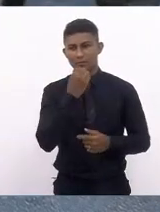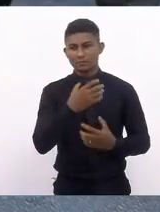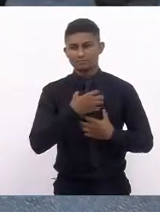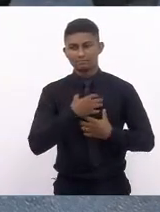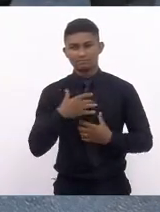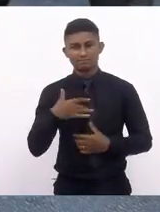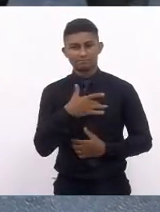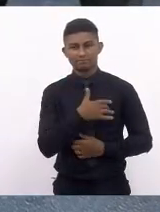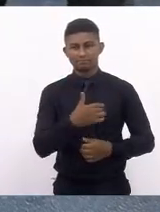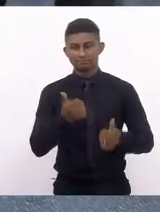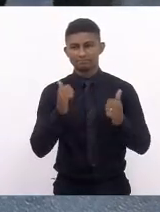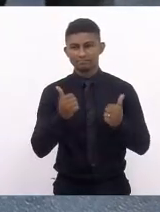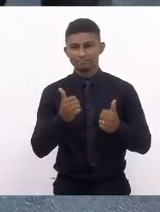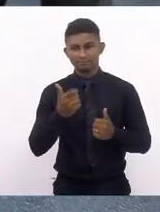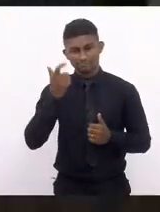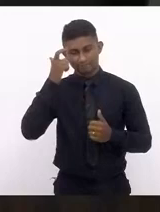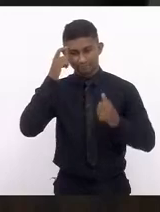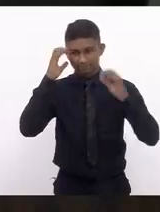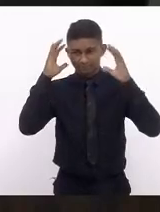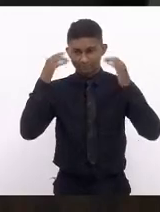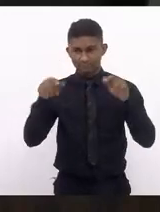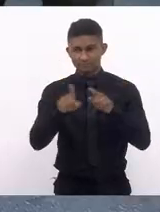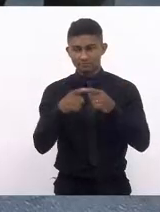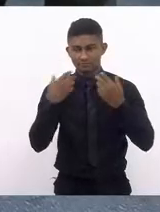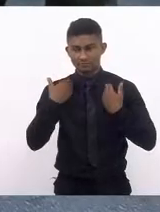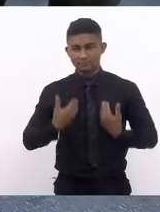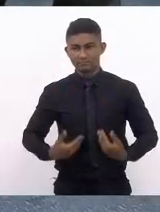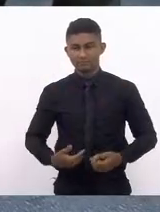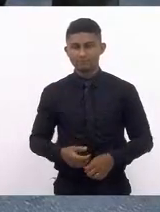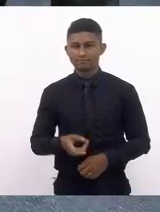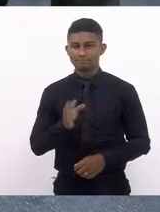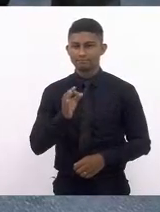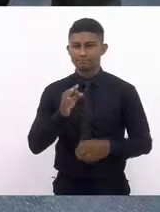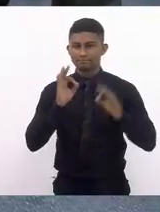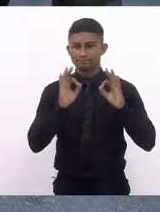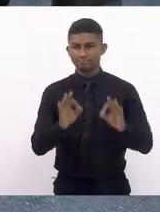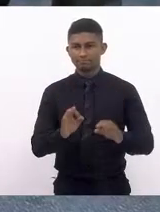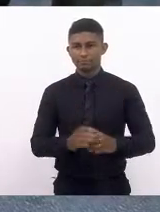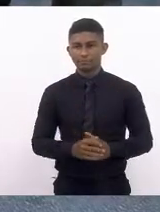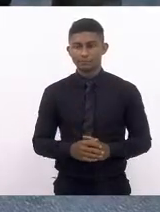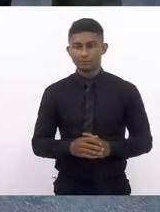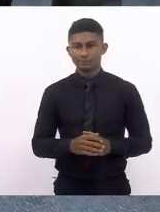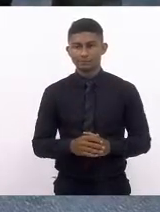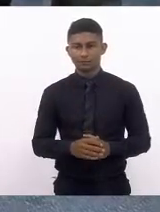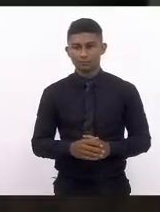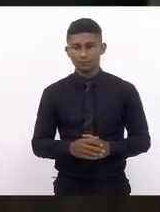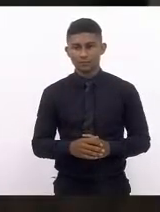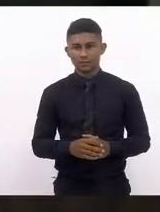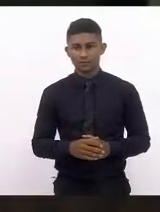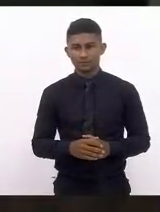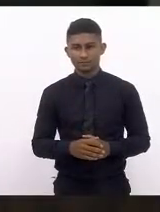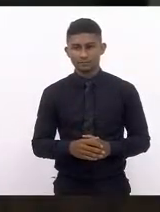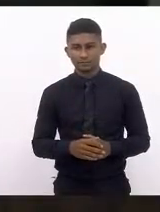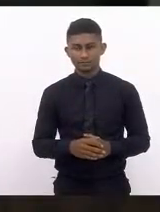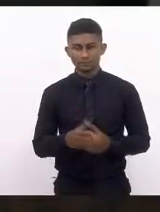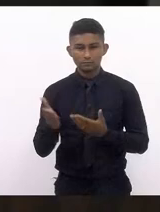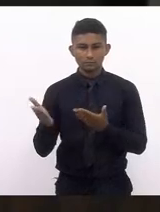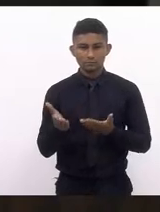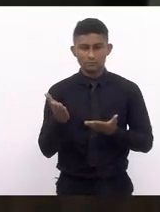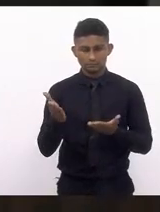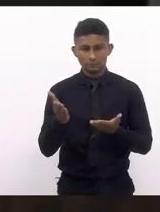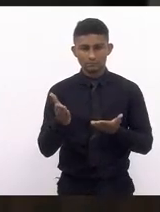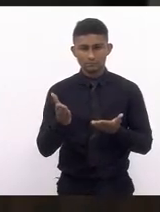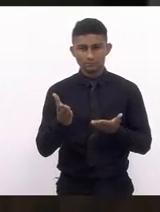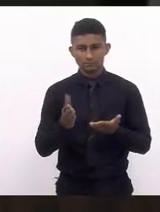bem à saúde com certeza a comida de cada marca para para para